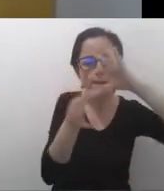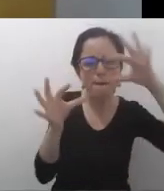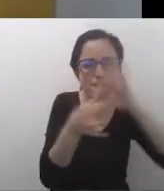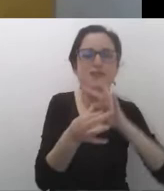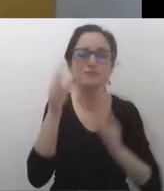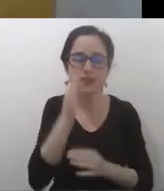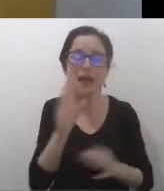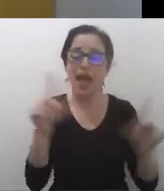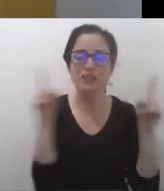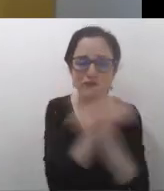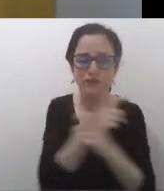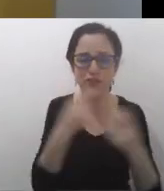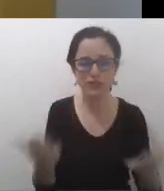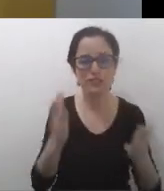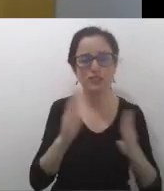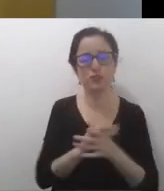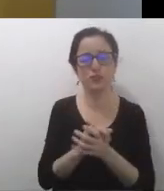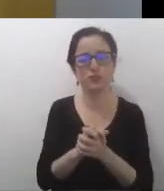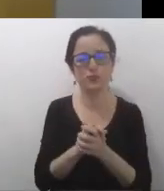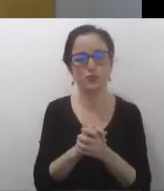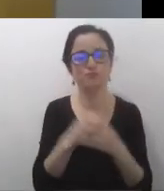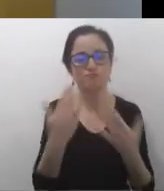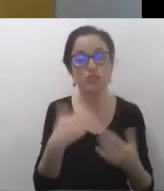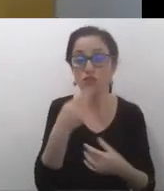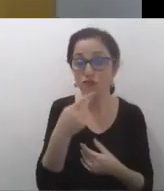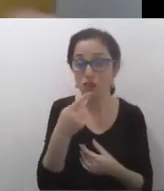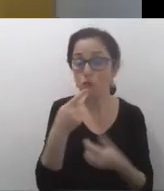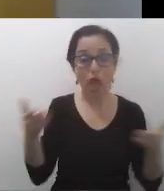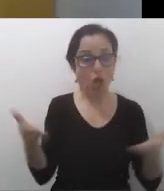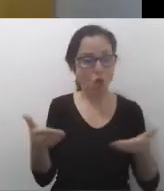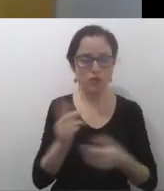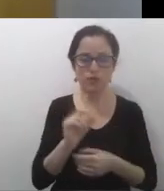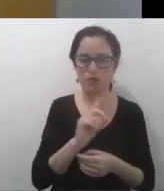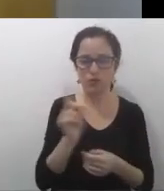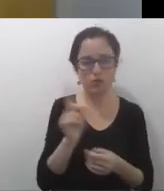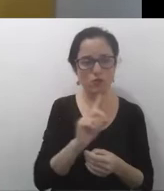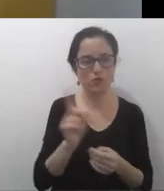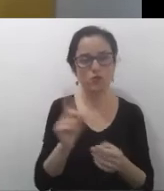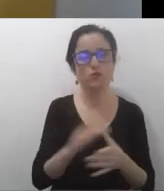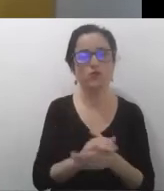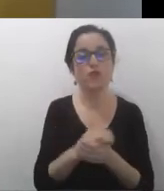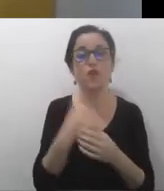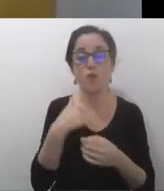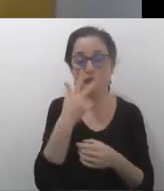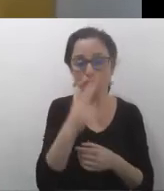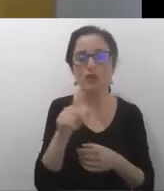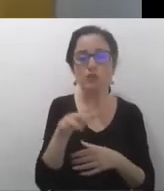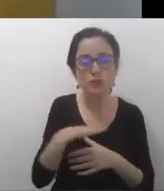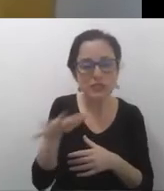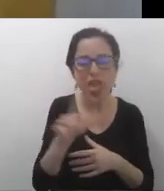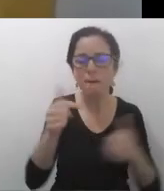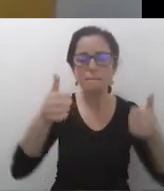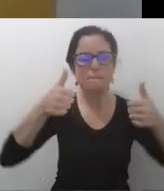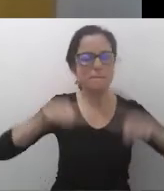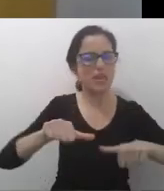conexão no Brasil são muito difíceis, né? Isso eu estou falando Não de agora. Agora eu acho que a situação é